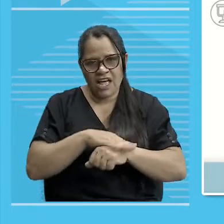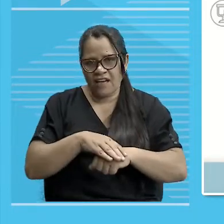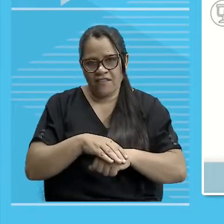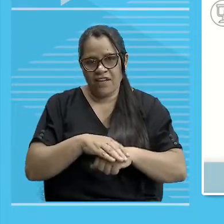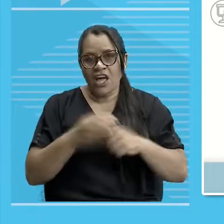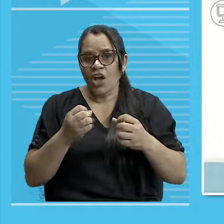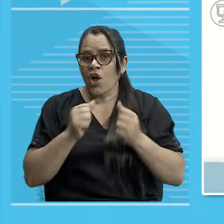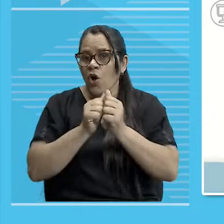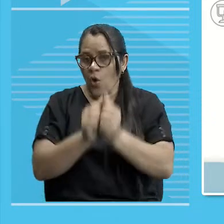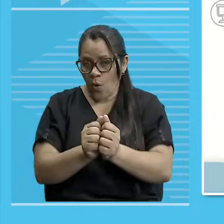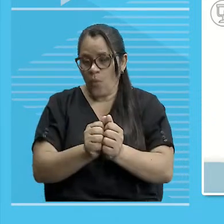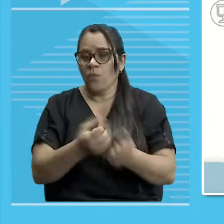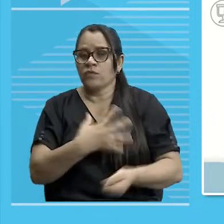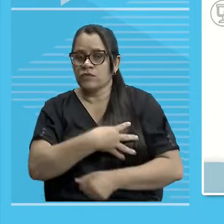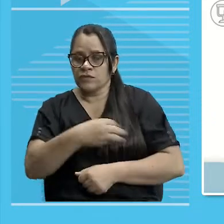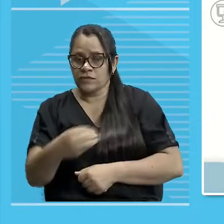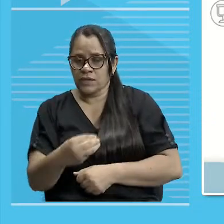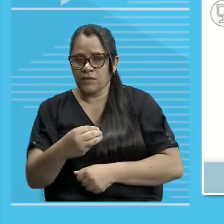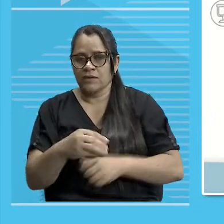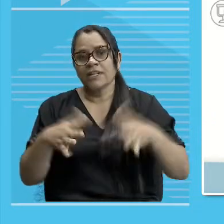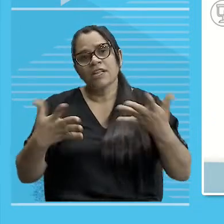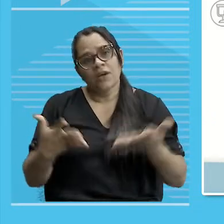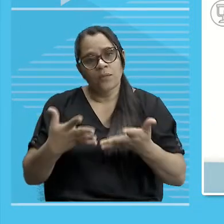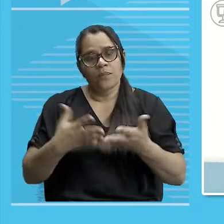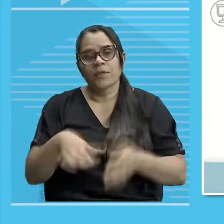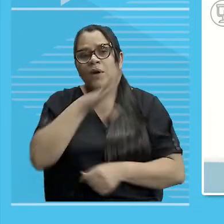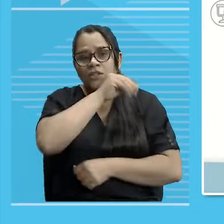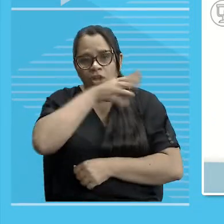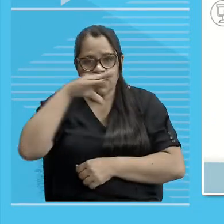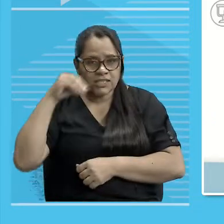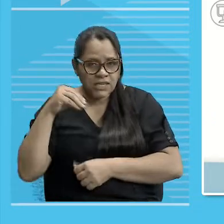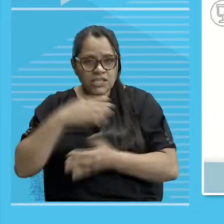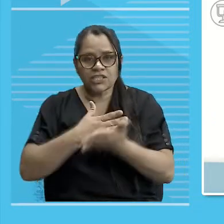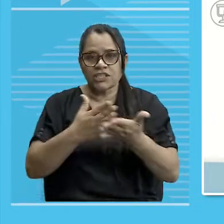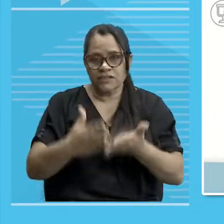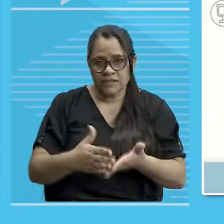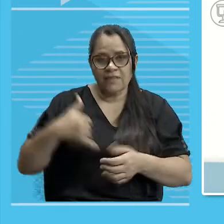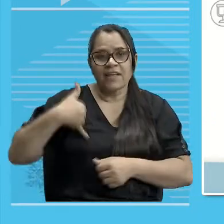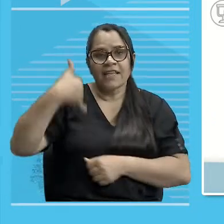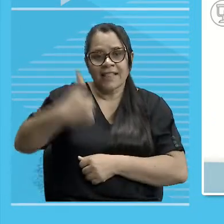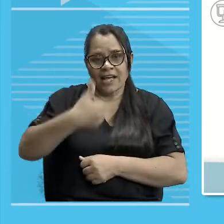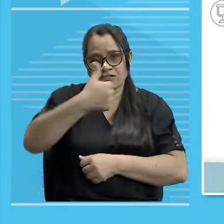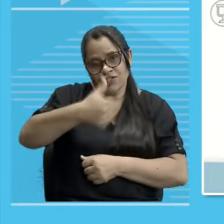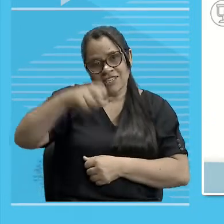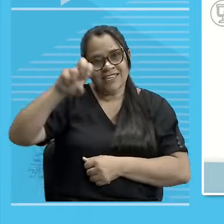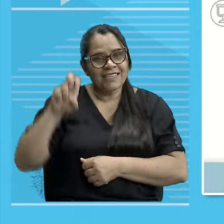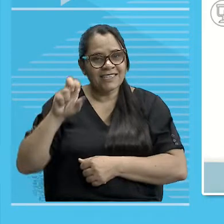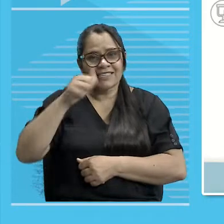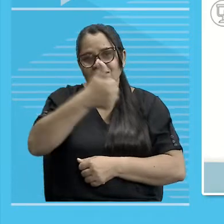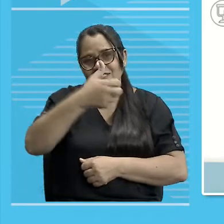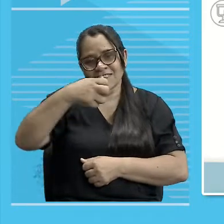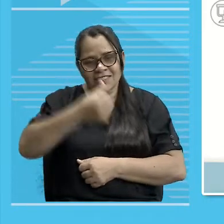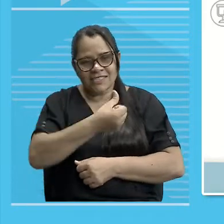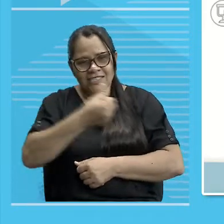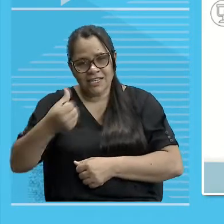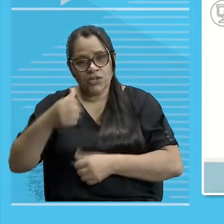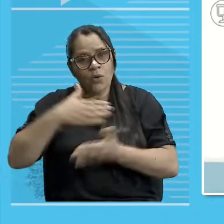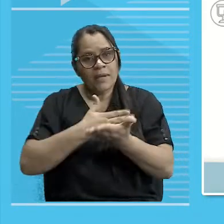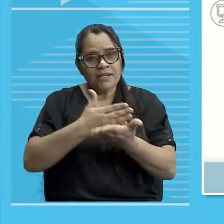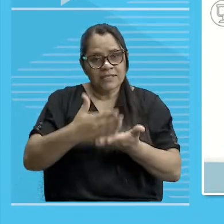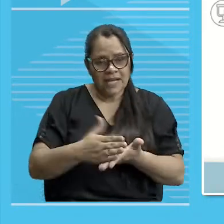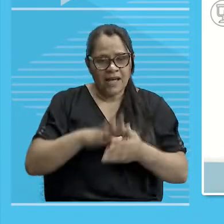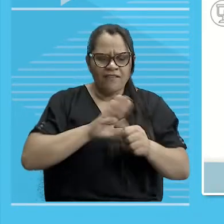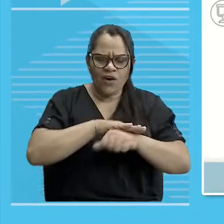Os adolescentes iniciavam ali por volta de seus 15 anos, 16 anos, elas começavam, né?